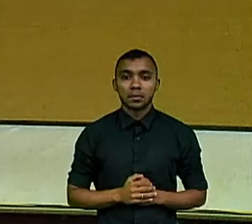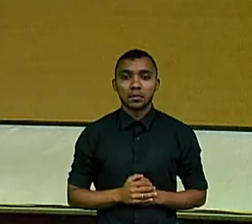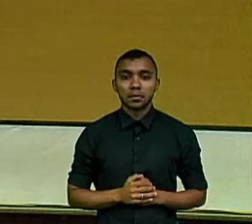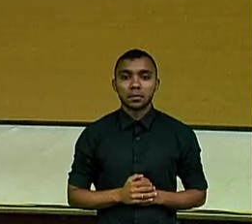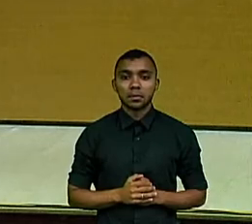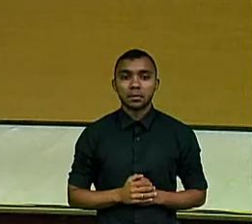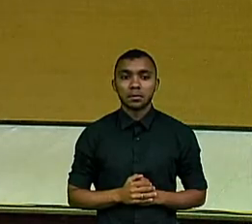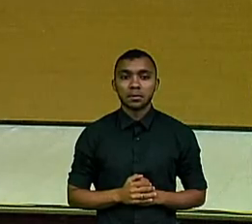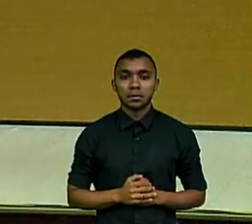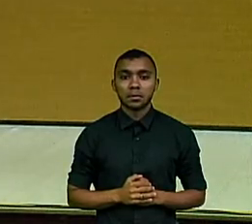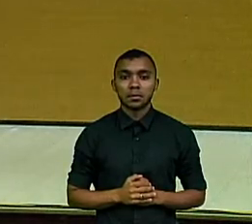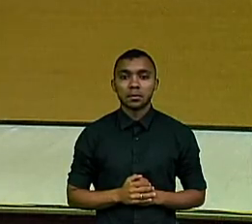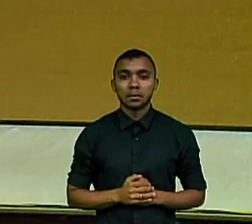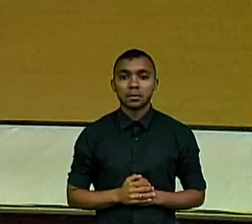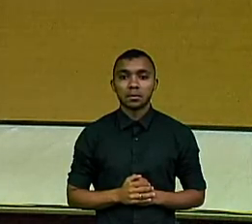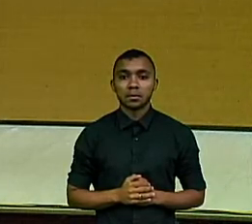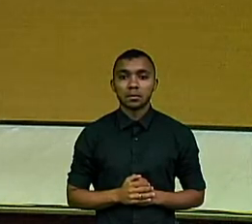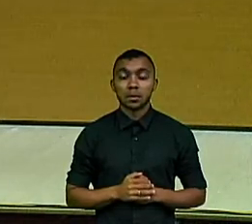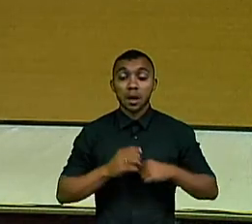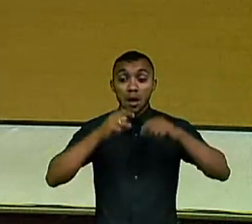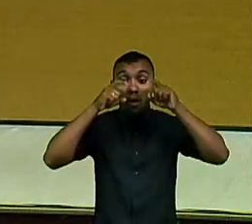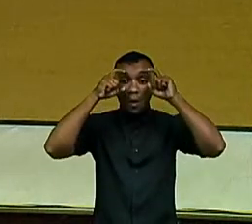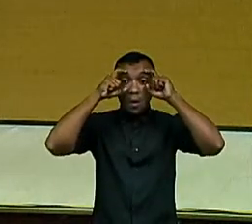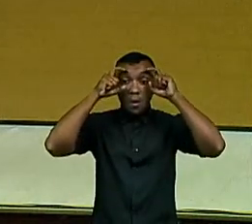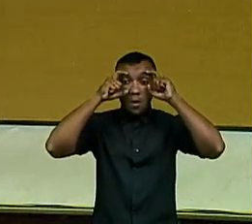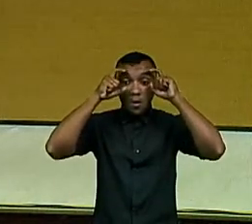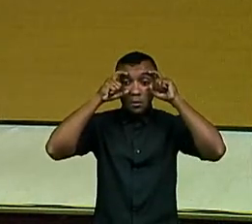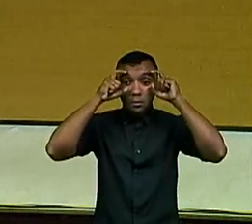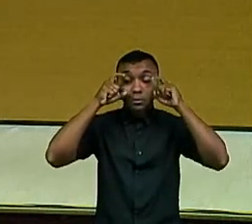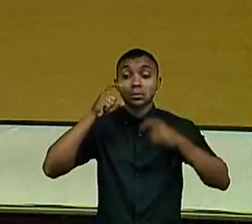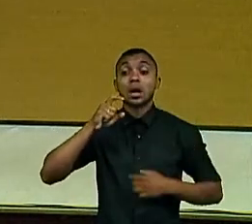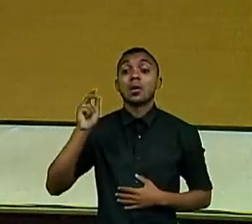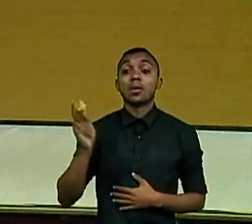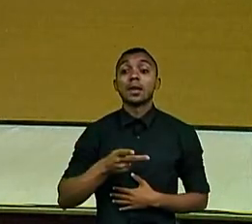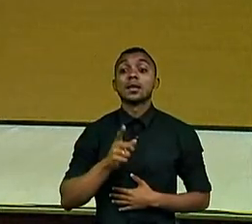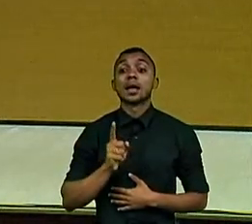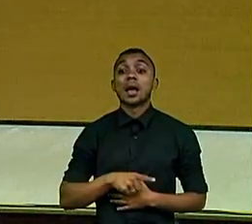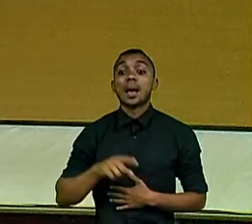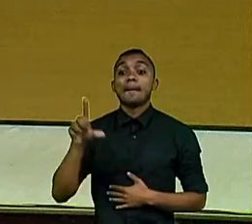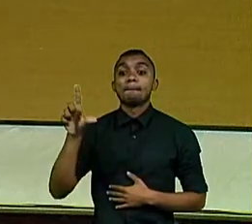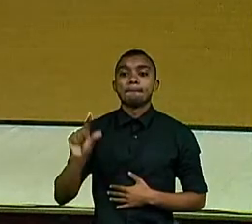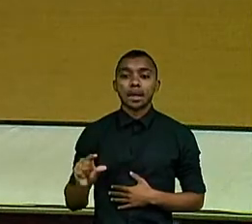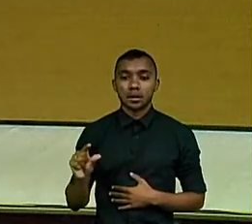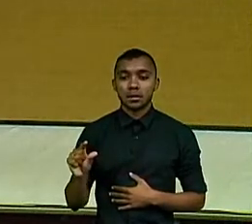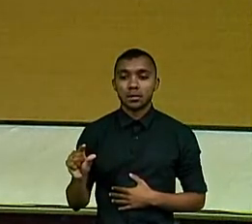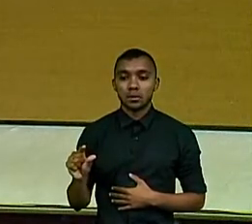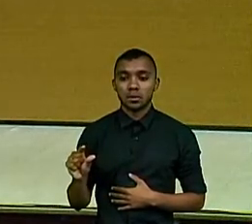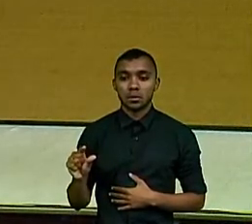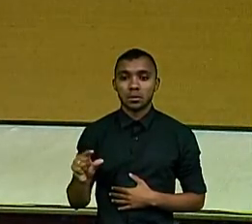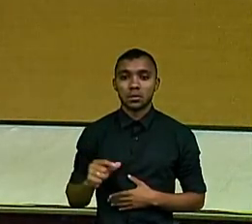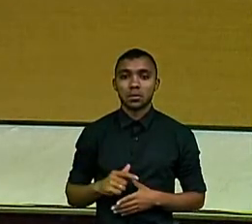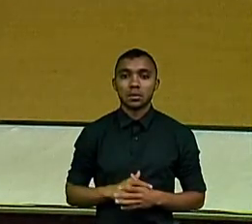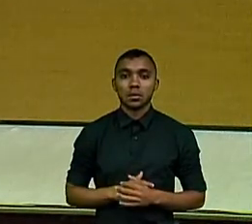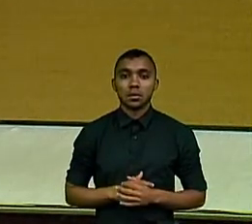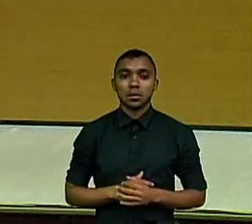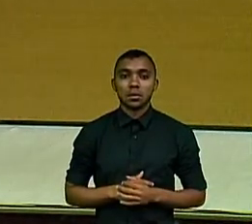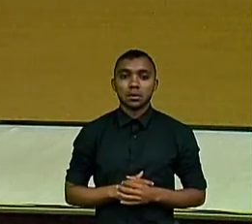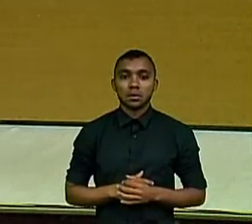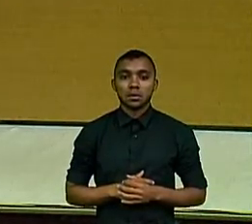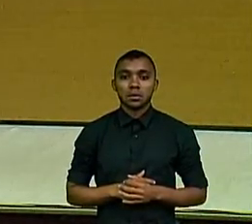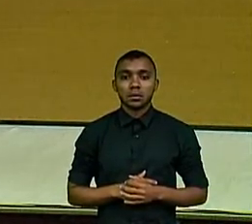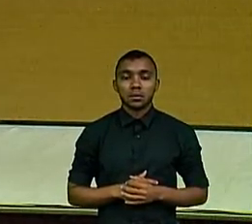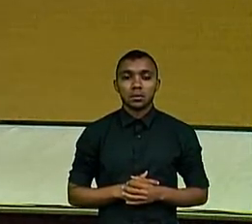polarizador ele diminui a quantidade dessa entrada de luz Então nesse caso